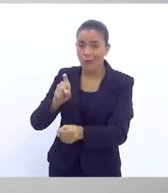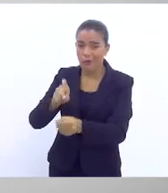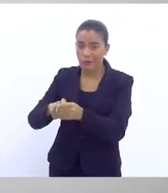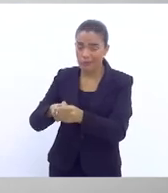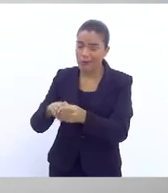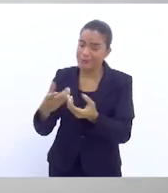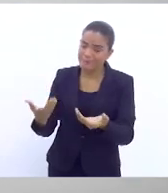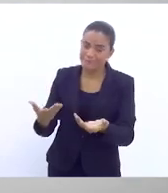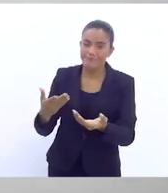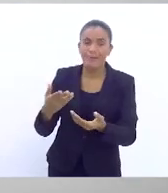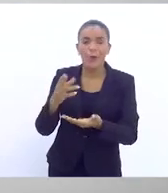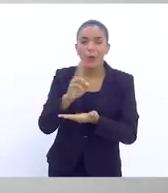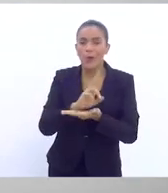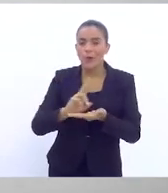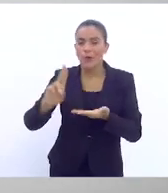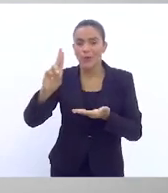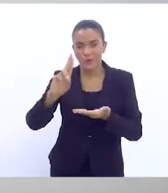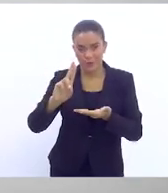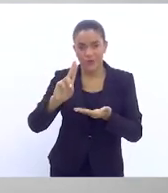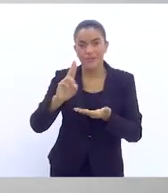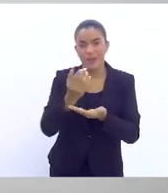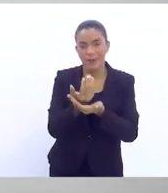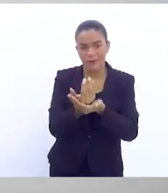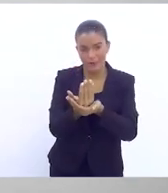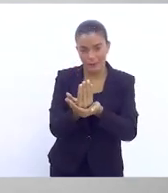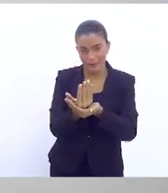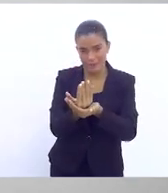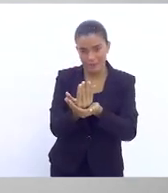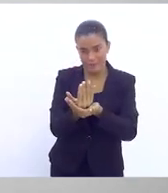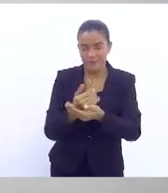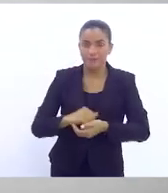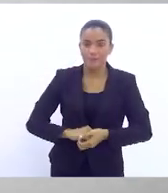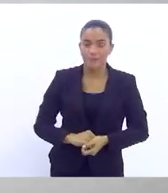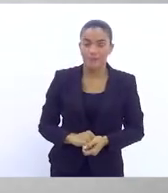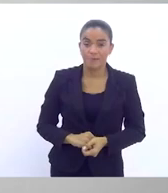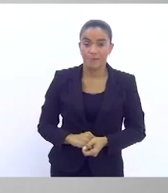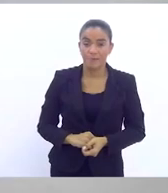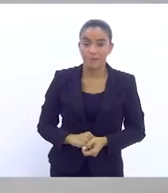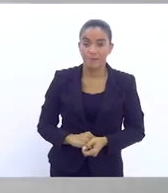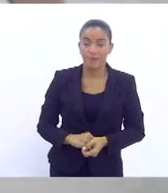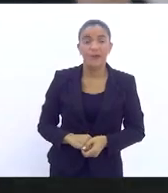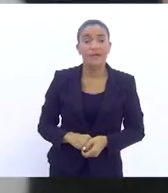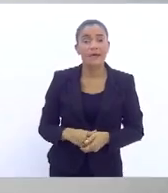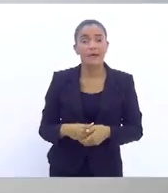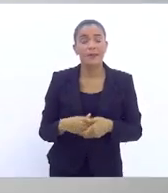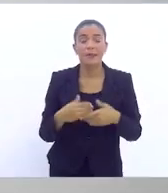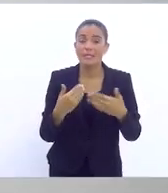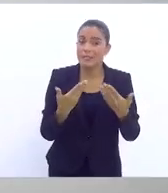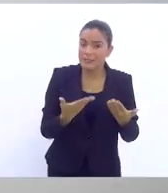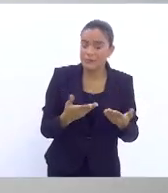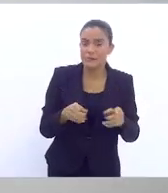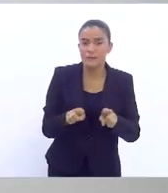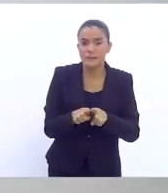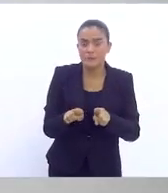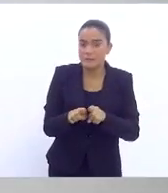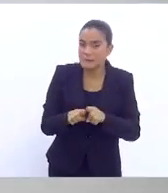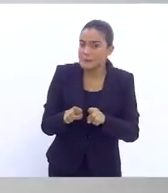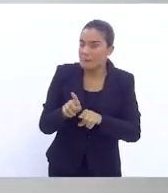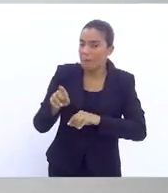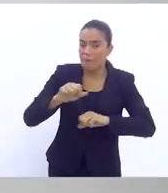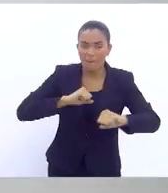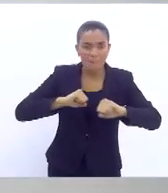querida Universidade do Estado do Rio de Janeiro isso provocou